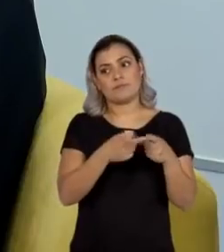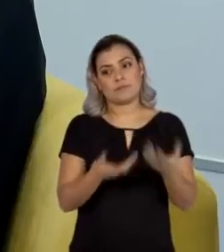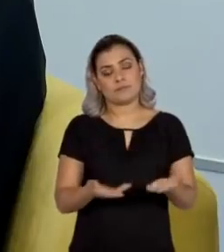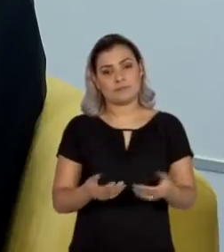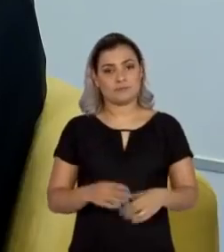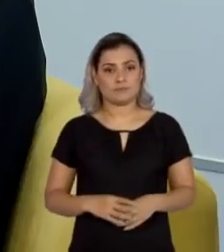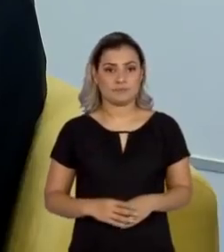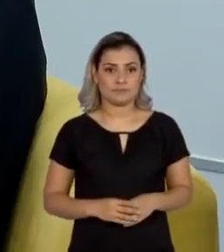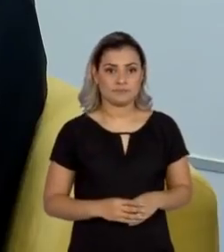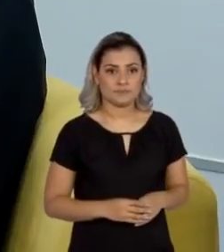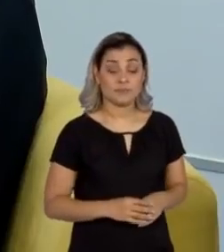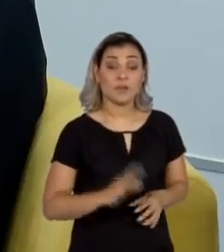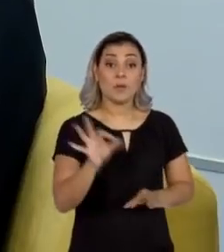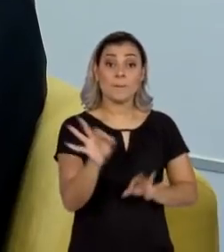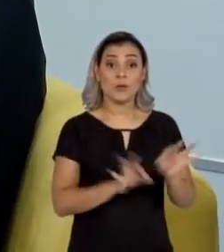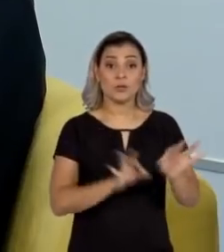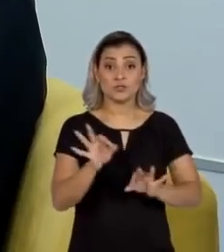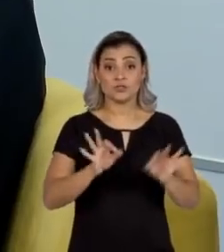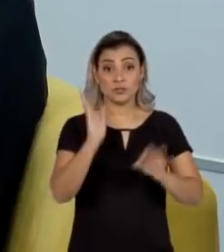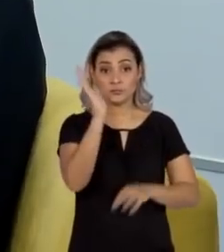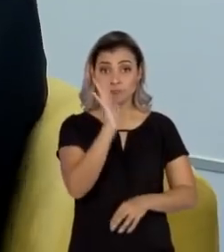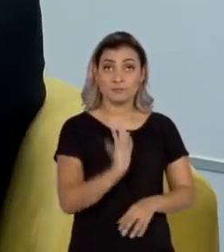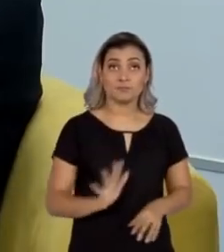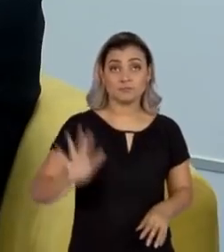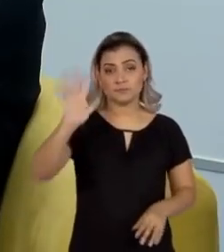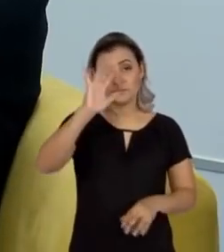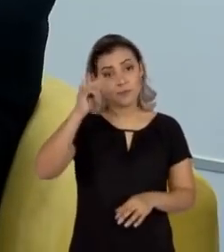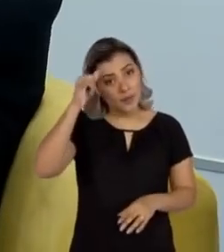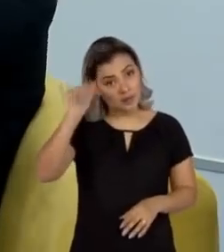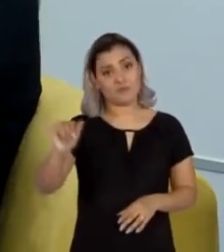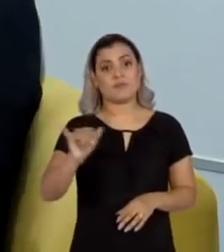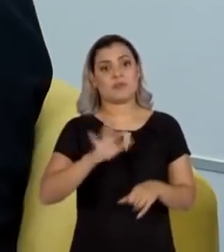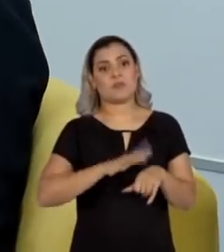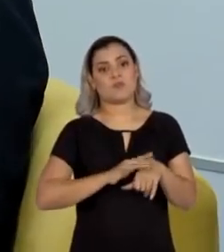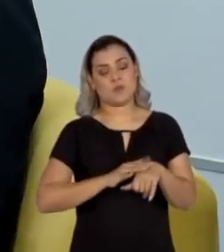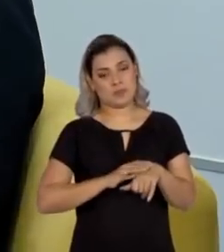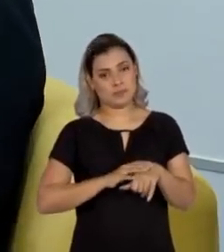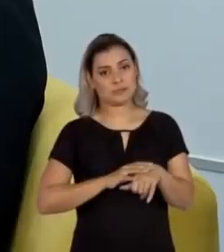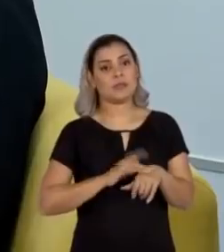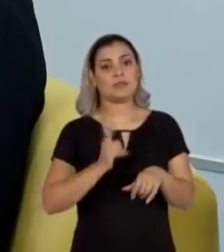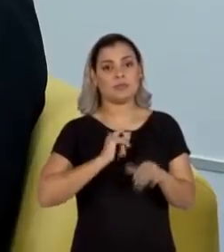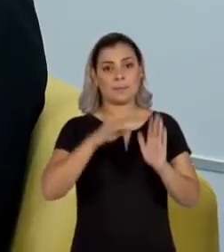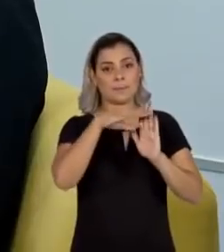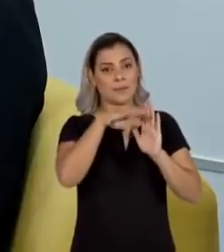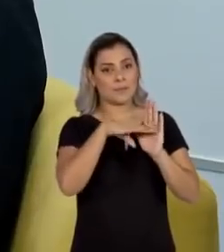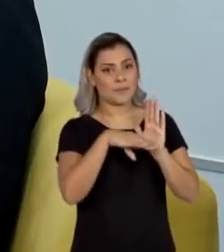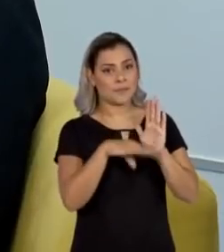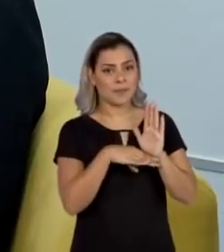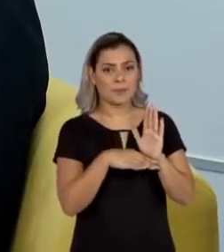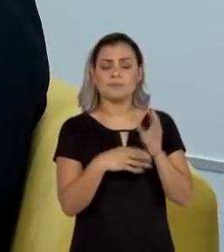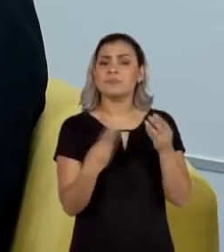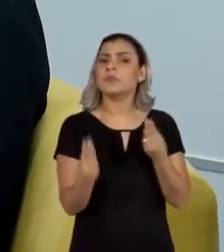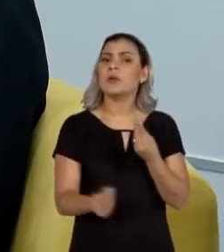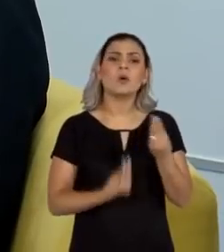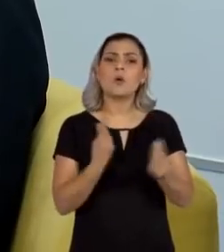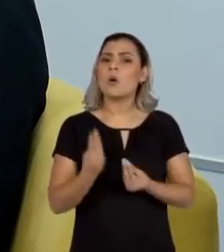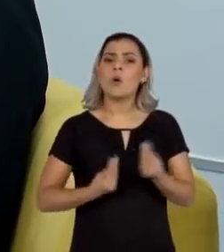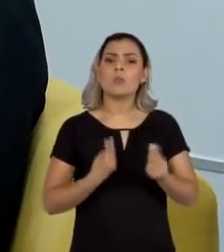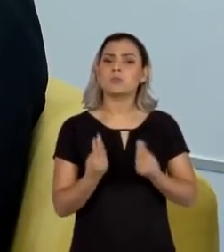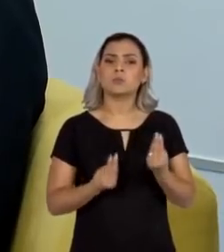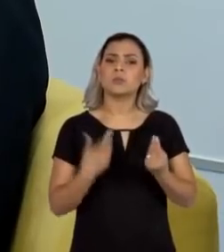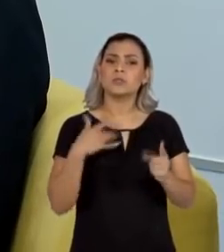Doutora, esse projeto nacional de prevenção que traz essas alterações, de que forma isso